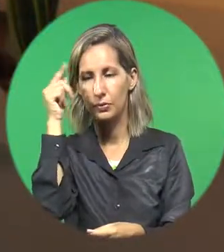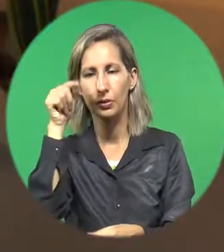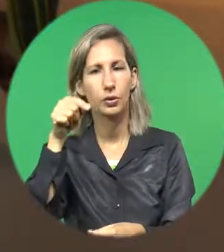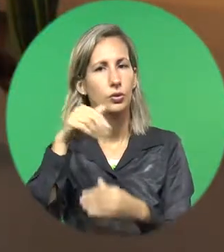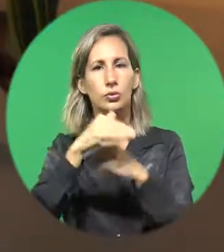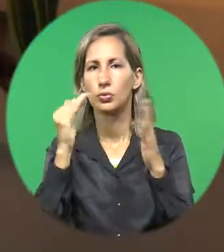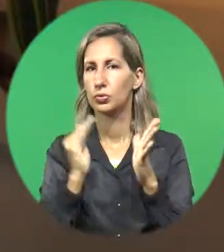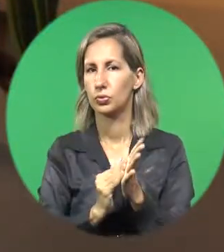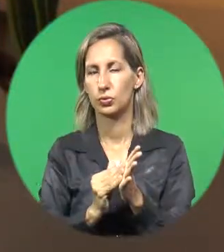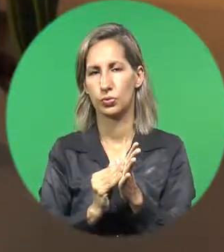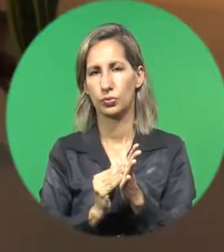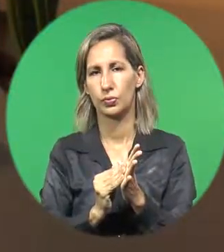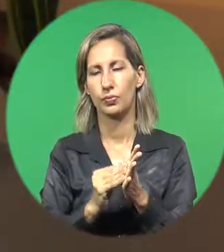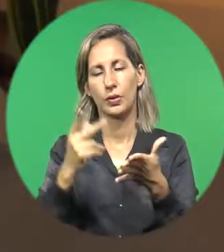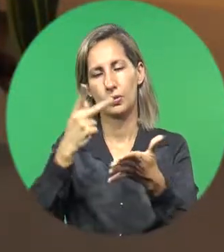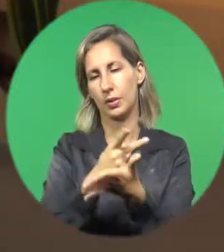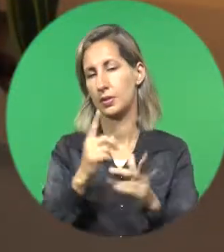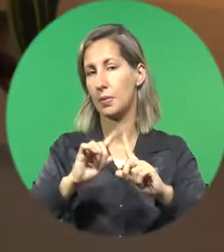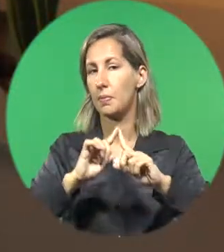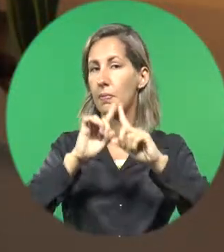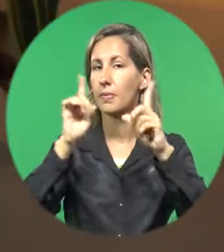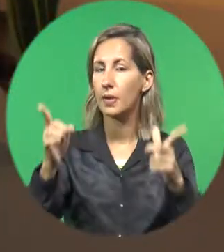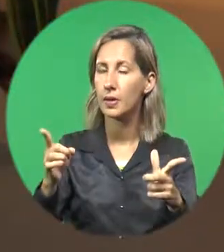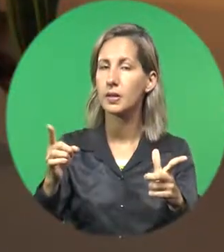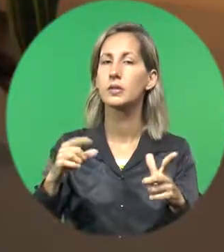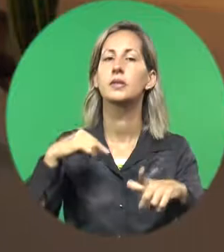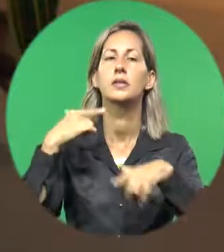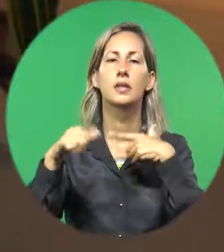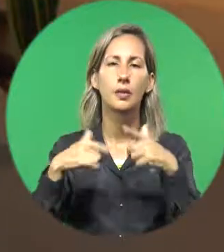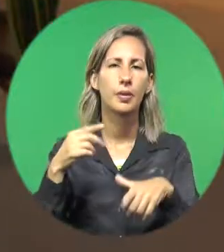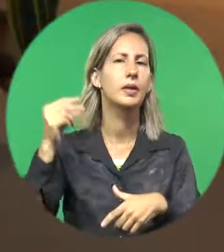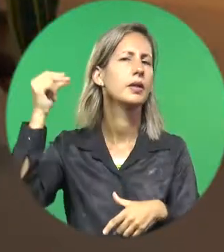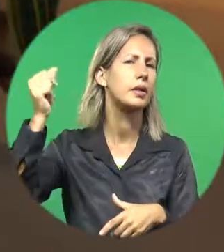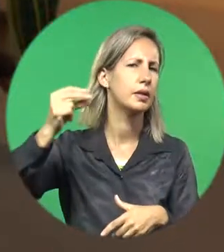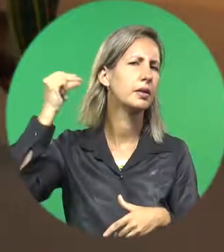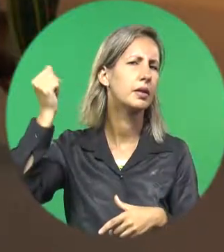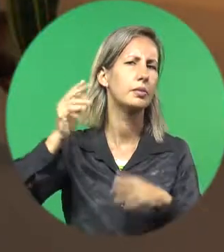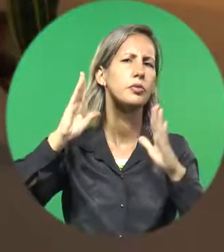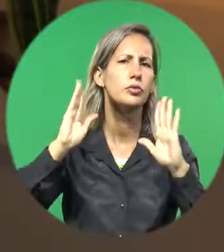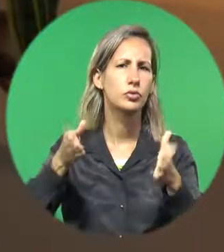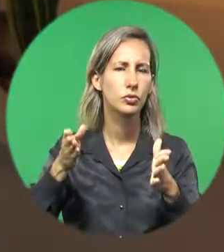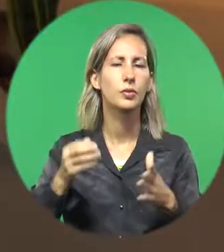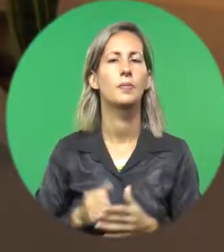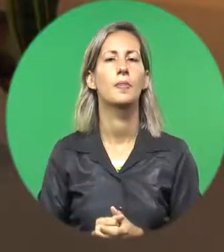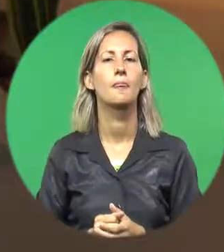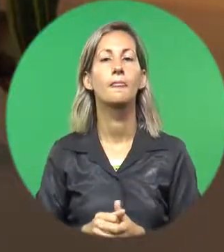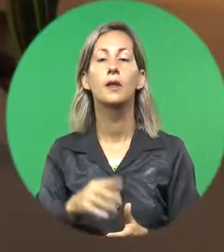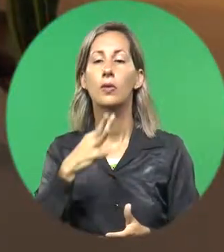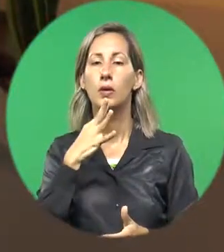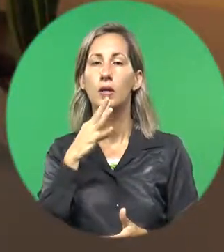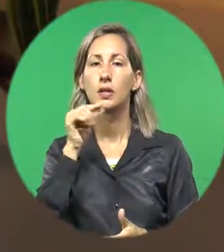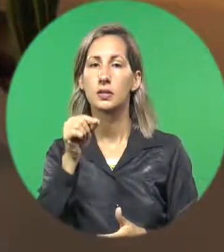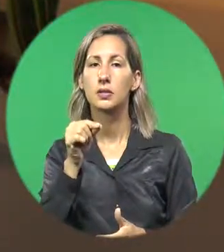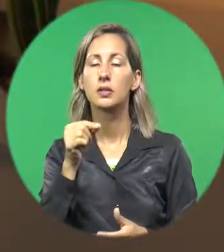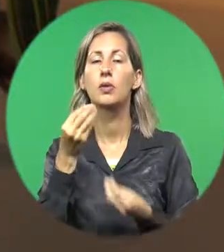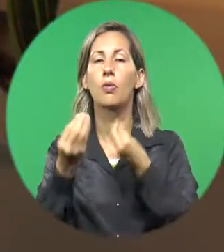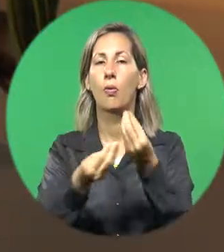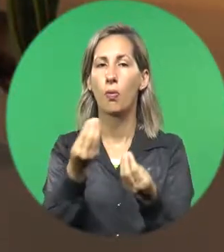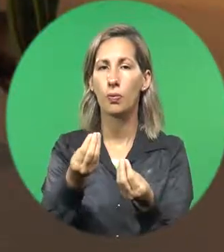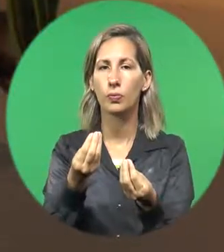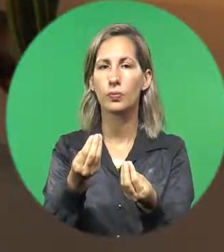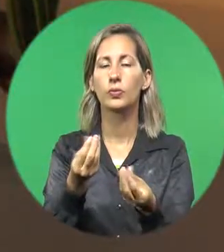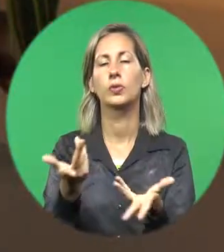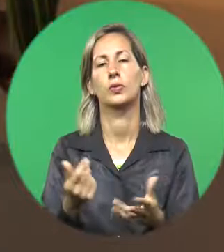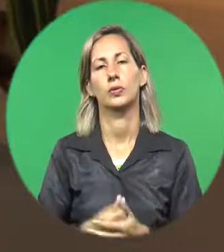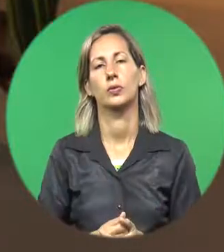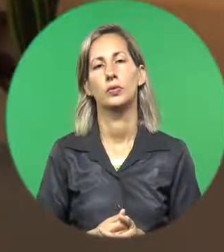tudo acontece naquele dia, né? Mas que nós já estamos trabalhando isso há muito tempo. A partir do momento que conhece como